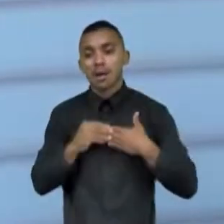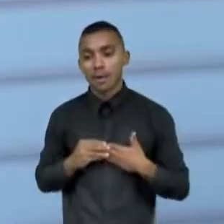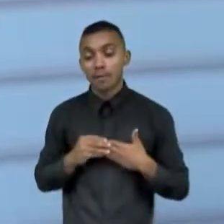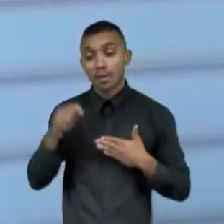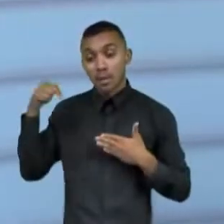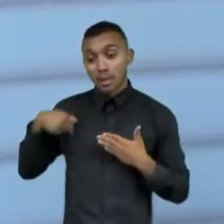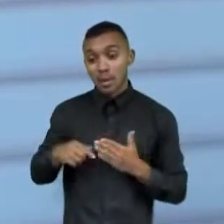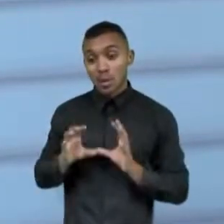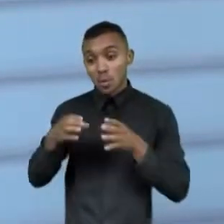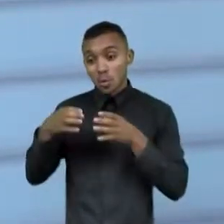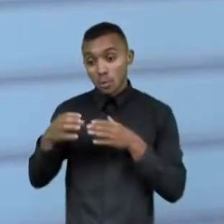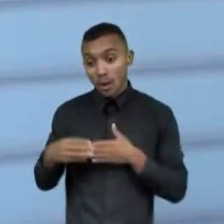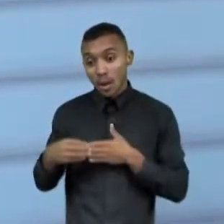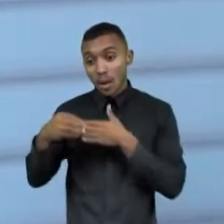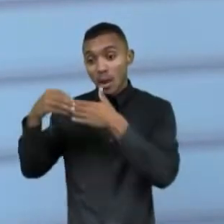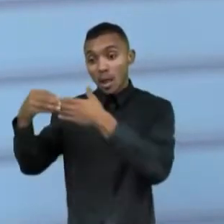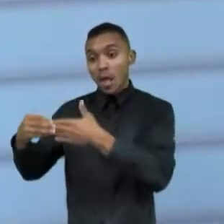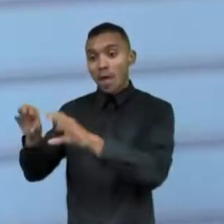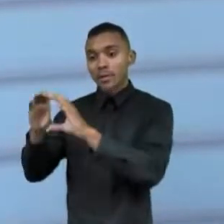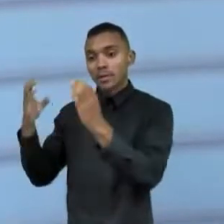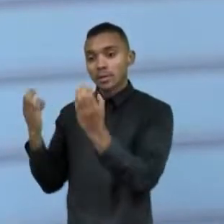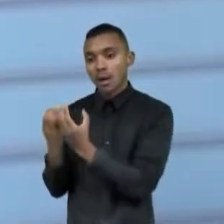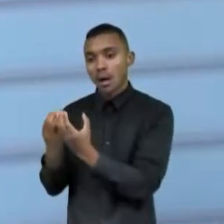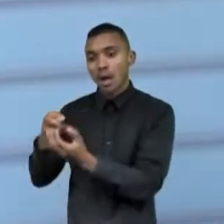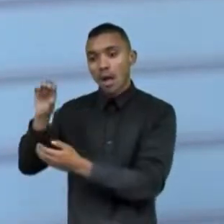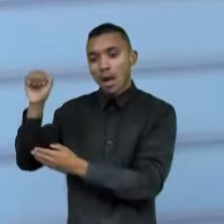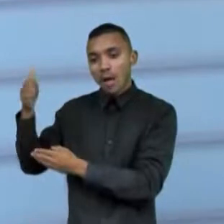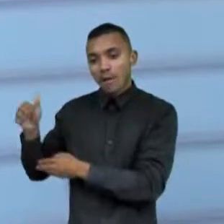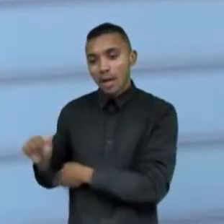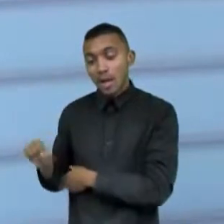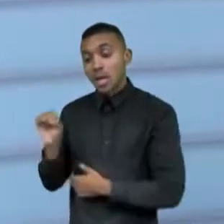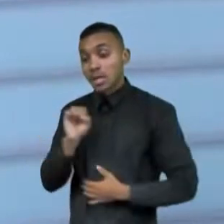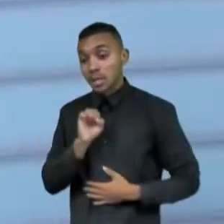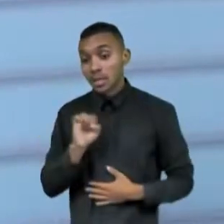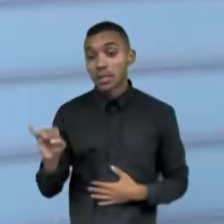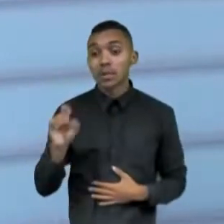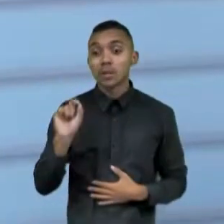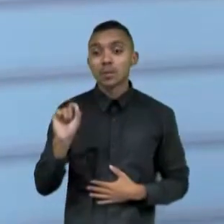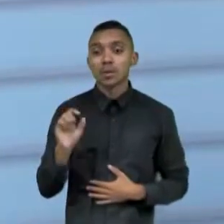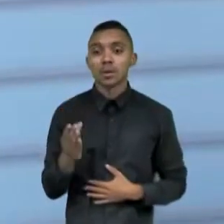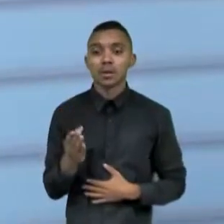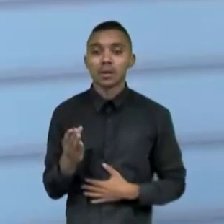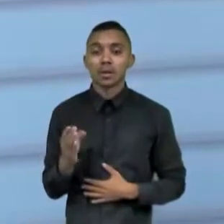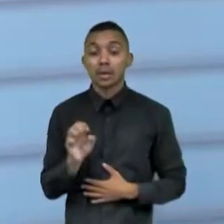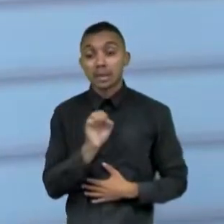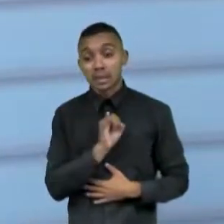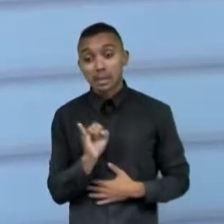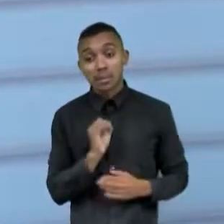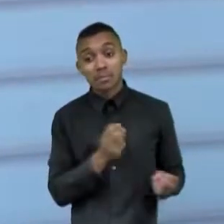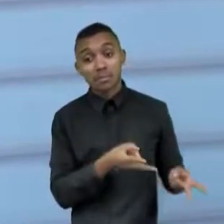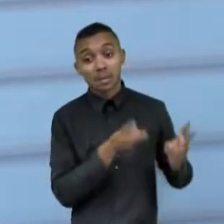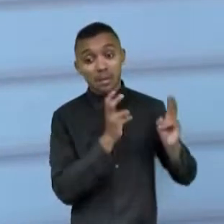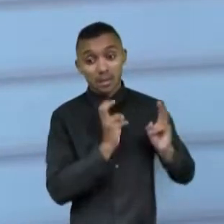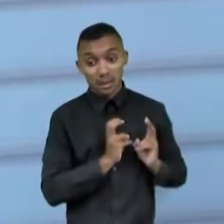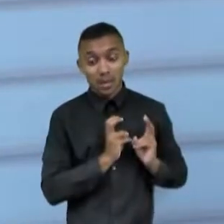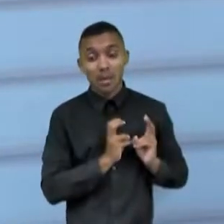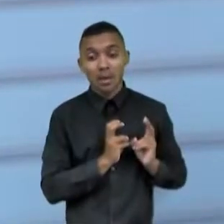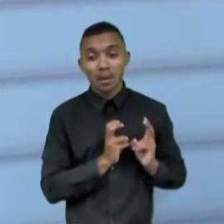comissão encaminha para o escritório atender, né, também, sim, sim, se for um caso que tem o perfil que se encaixa,